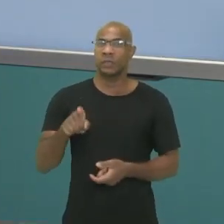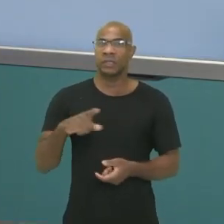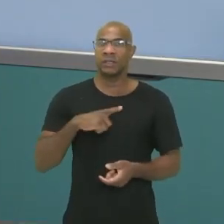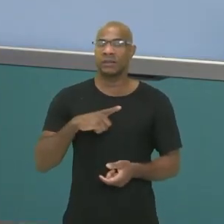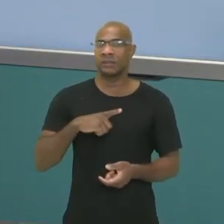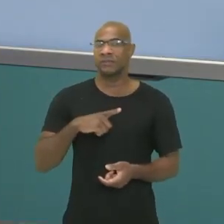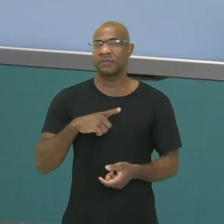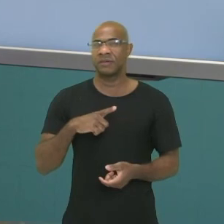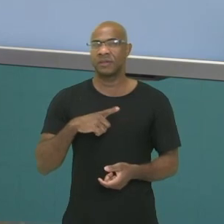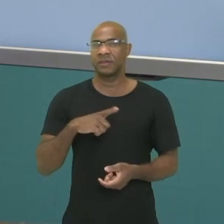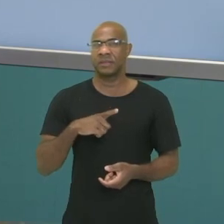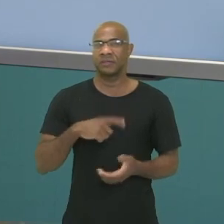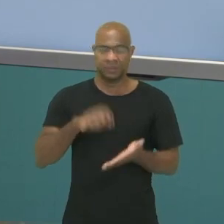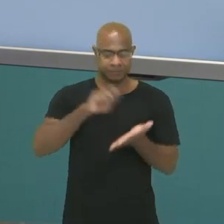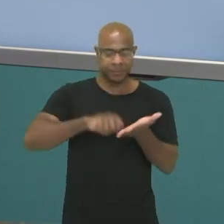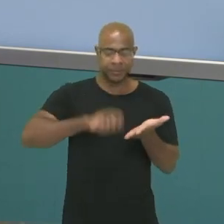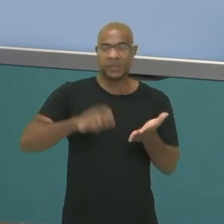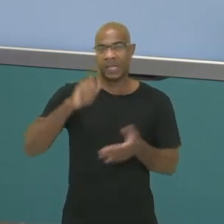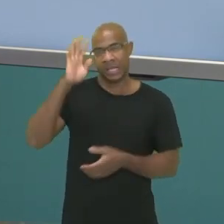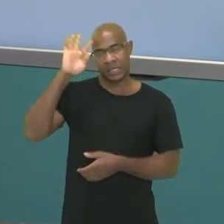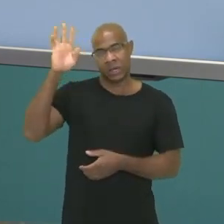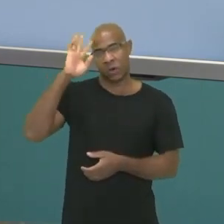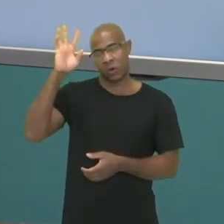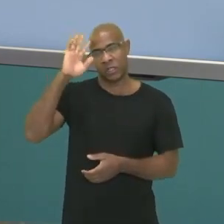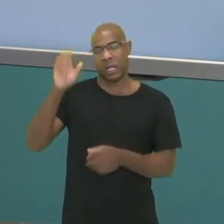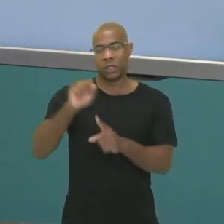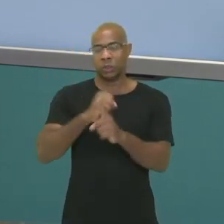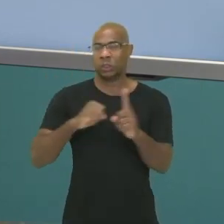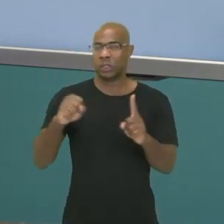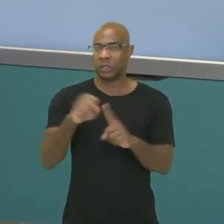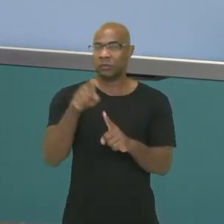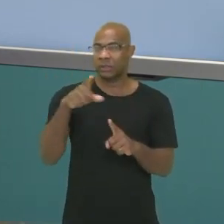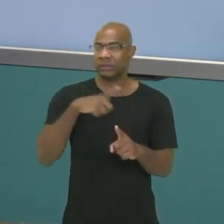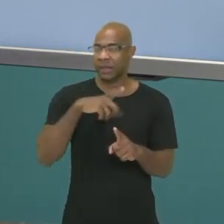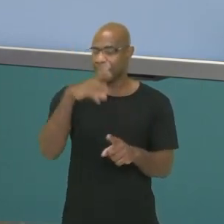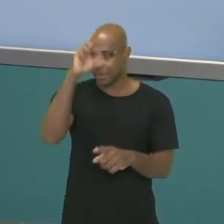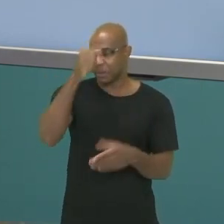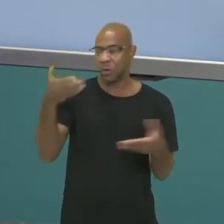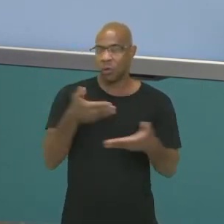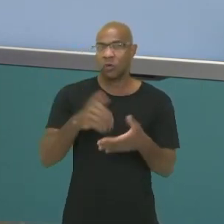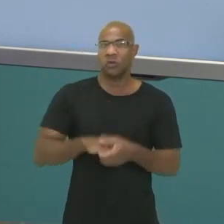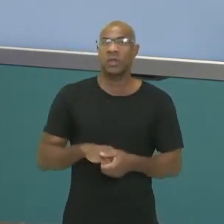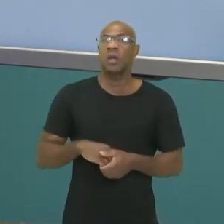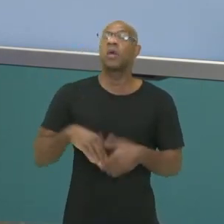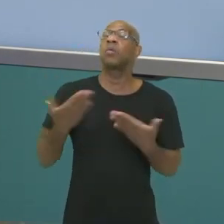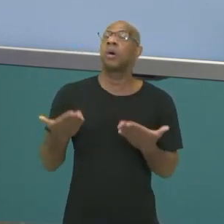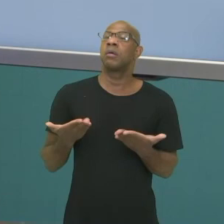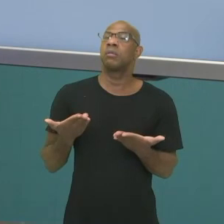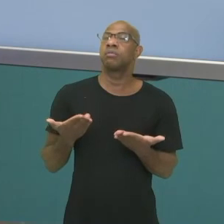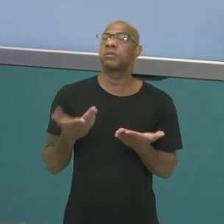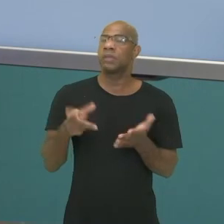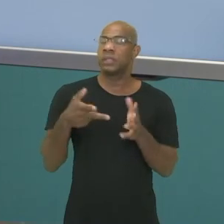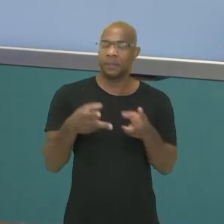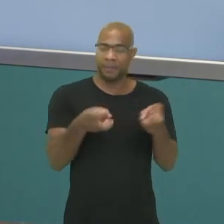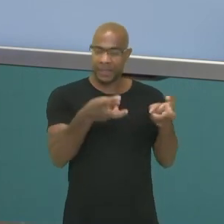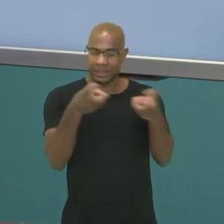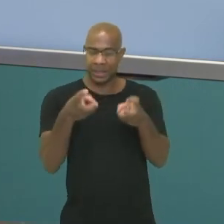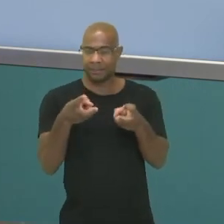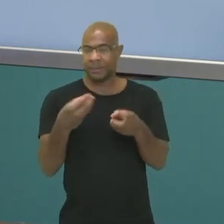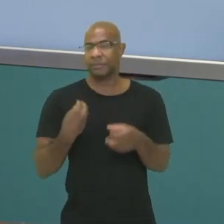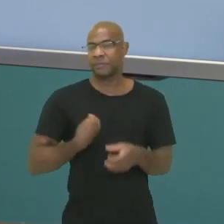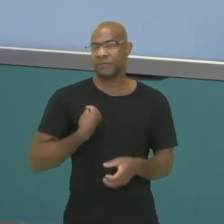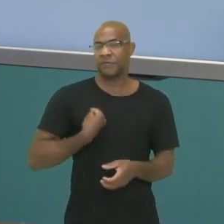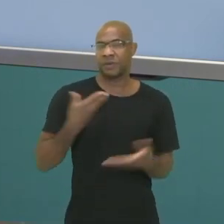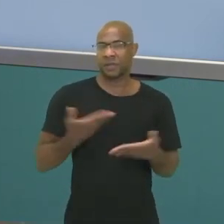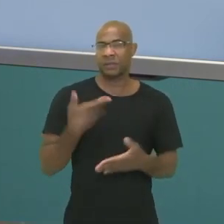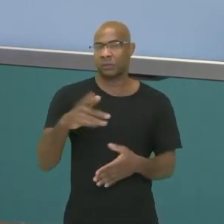aí a teoria sociológica, o que você está aprendendo nessa aula de hoje, com a realidade ao qual você vivencia, né, no seu meio